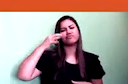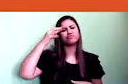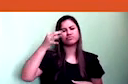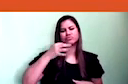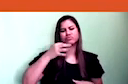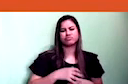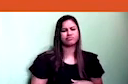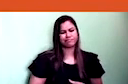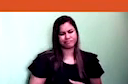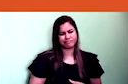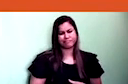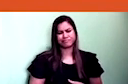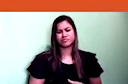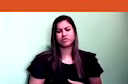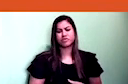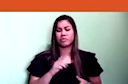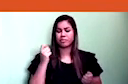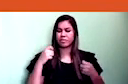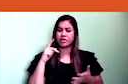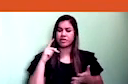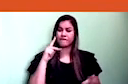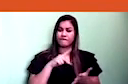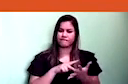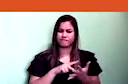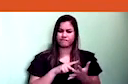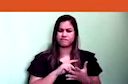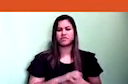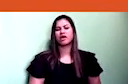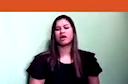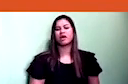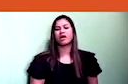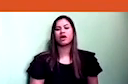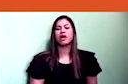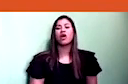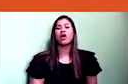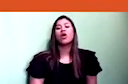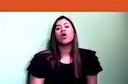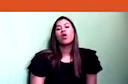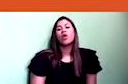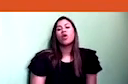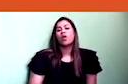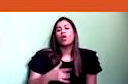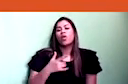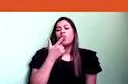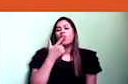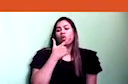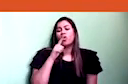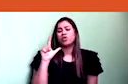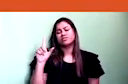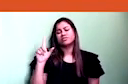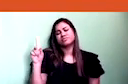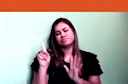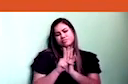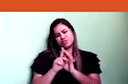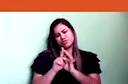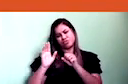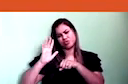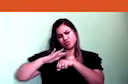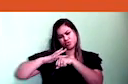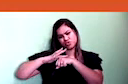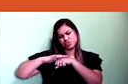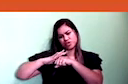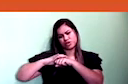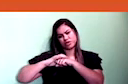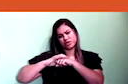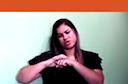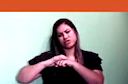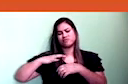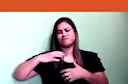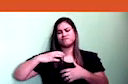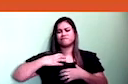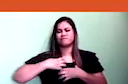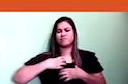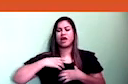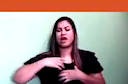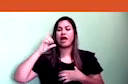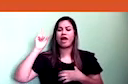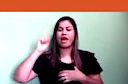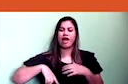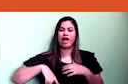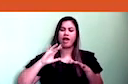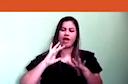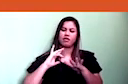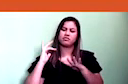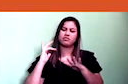Um outro, eu diria, ícone, né, de adoecimento emocional são as redes